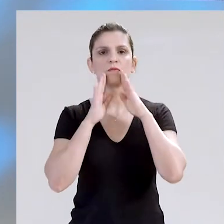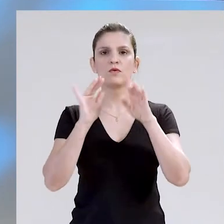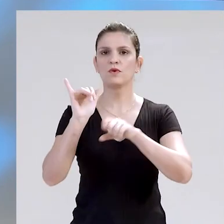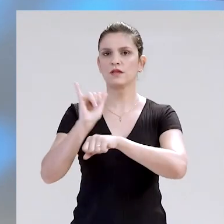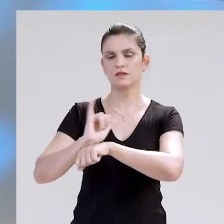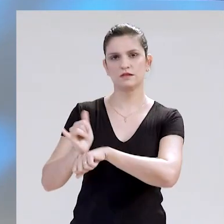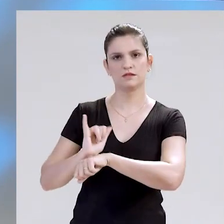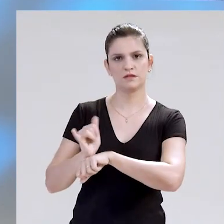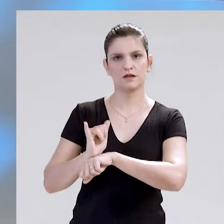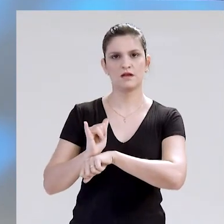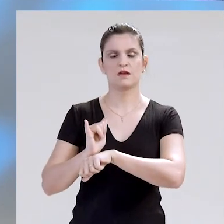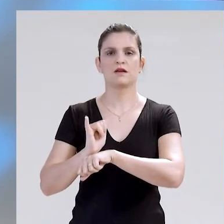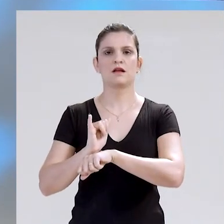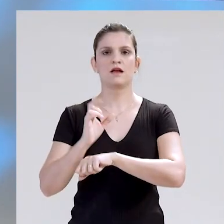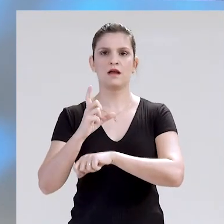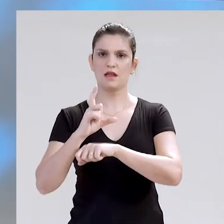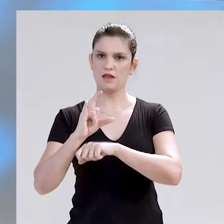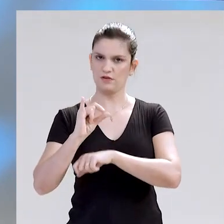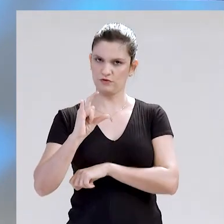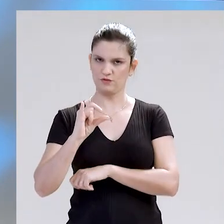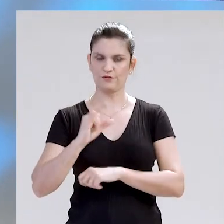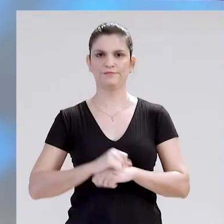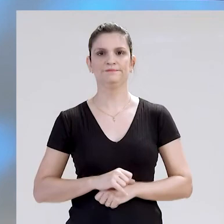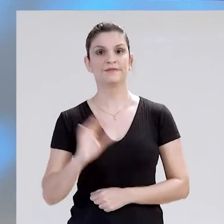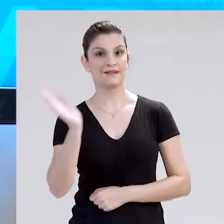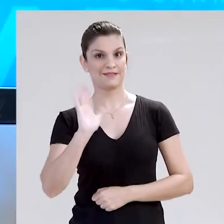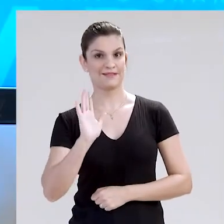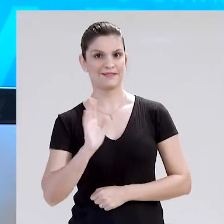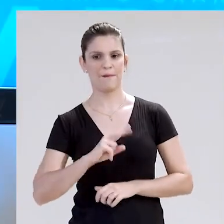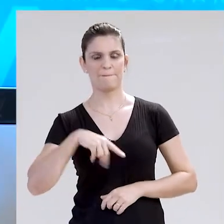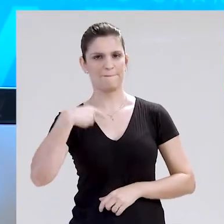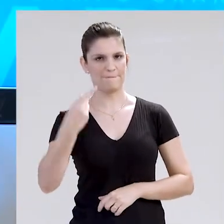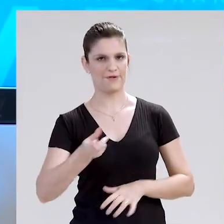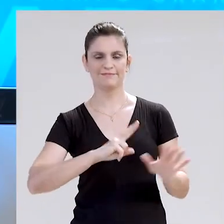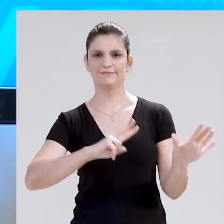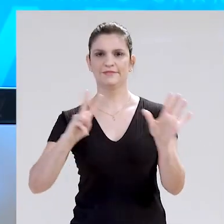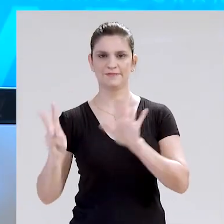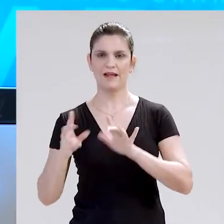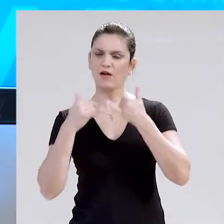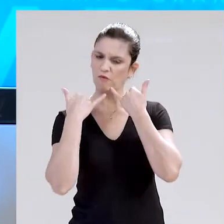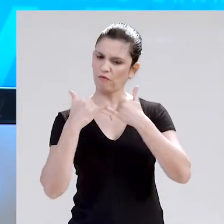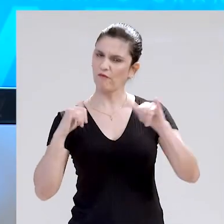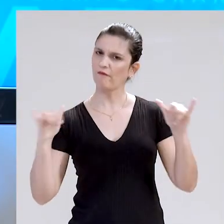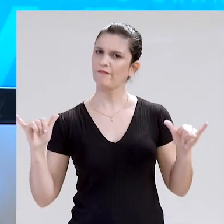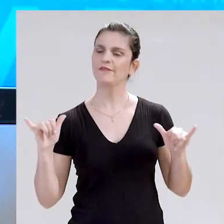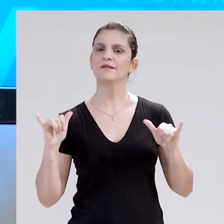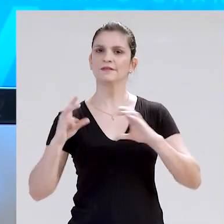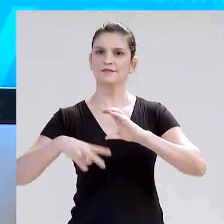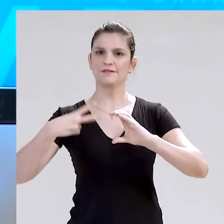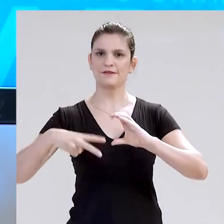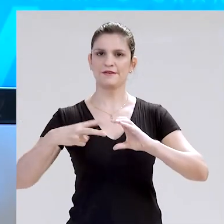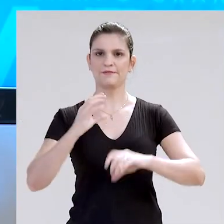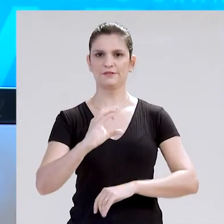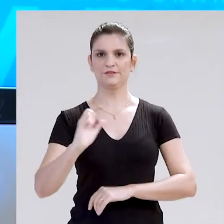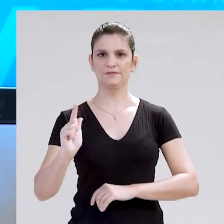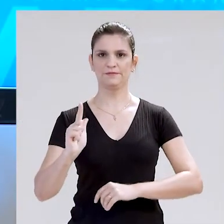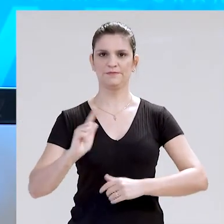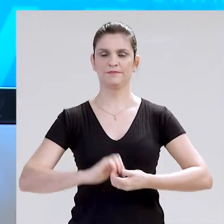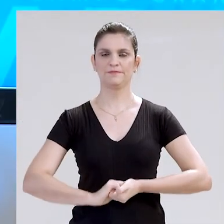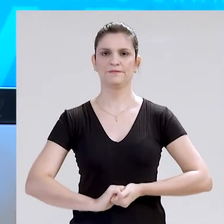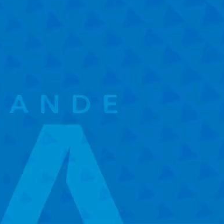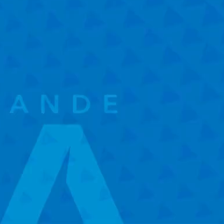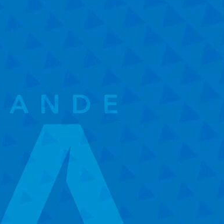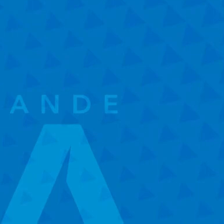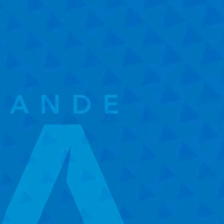Facebook, Instagram e no canal do YouTube. Até a próxima semana com mais informações da Câmara Municipal de